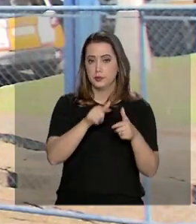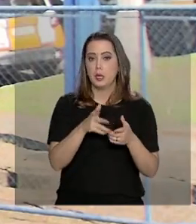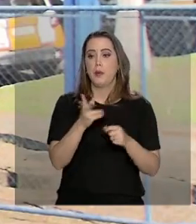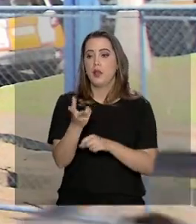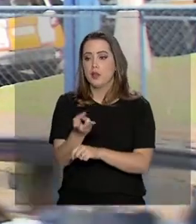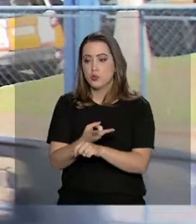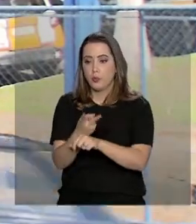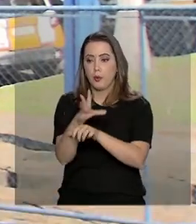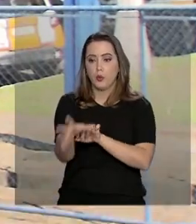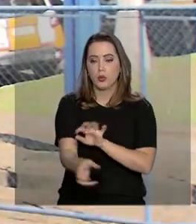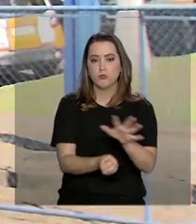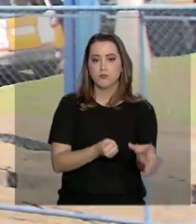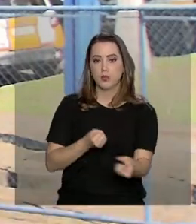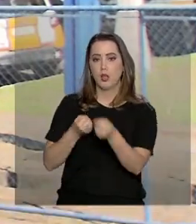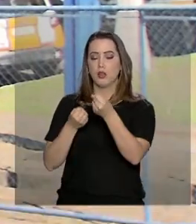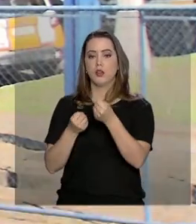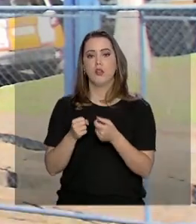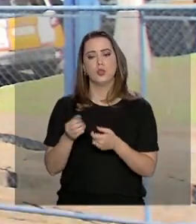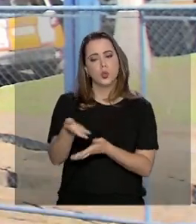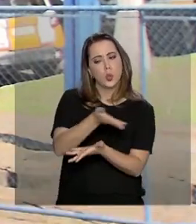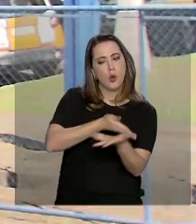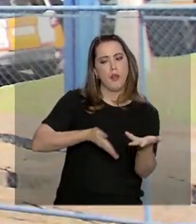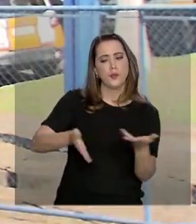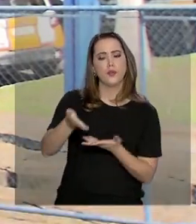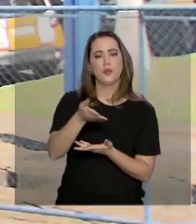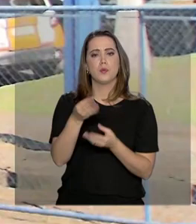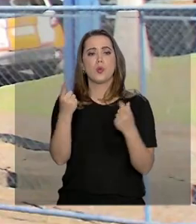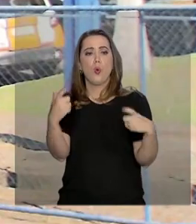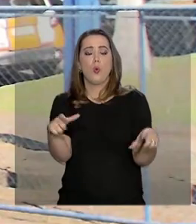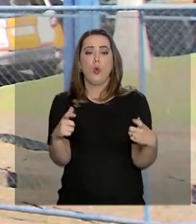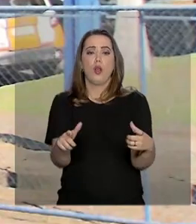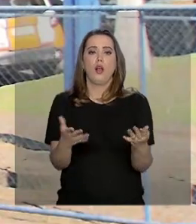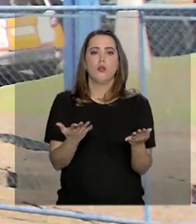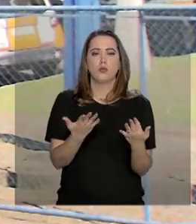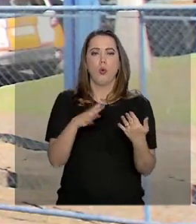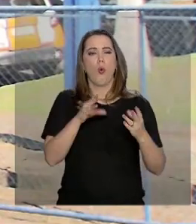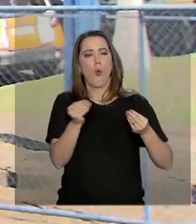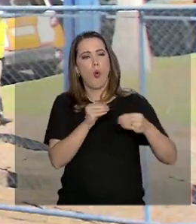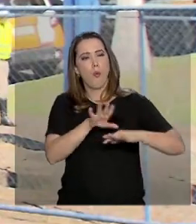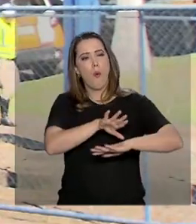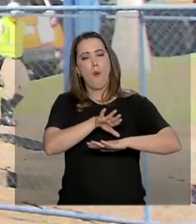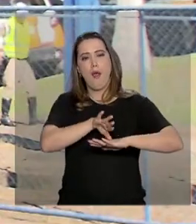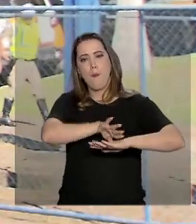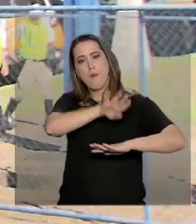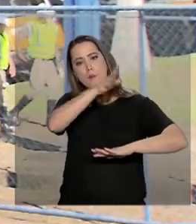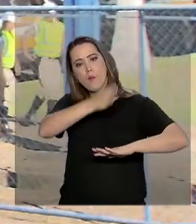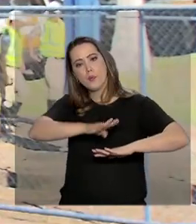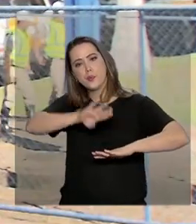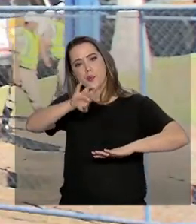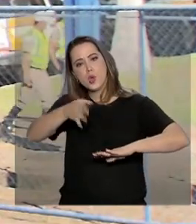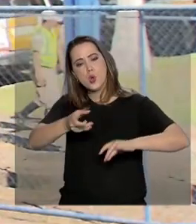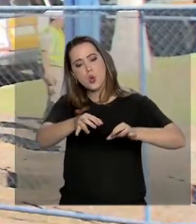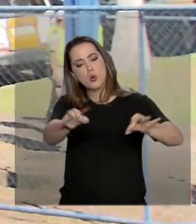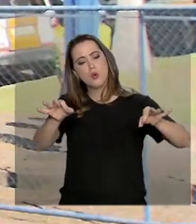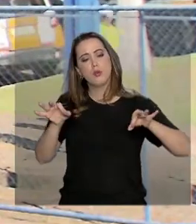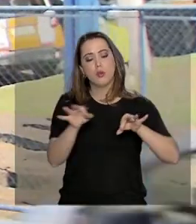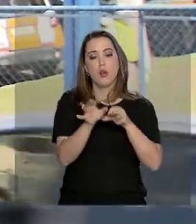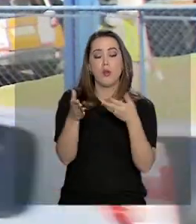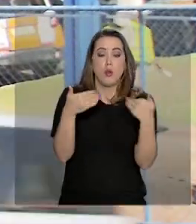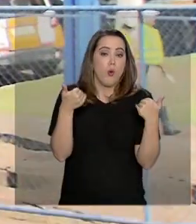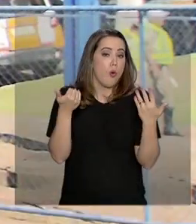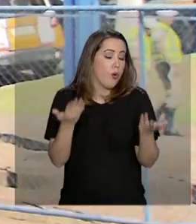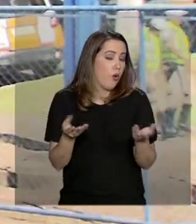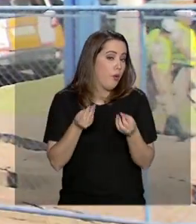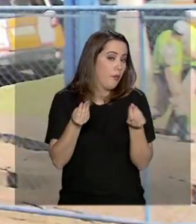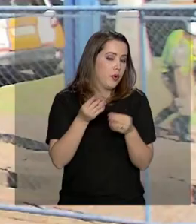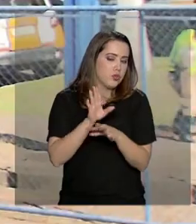Eles trocaram informações sobre a área do acidente, as características geográficas da região e traçaram os parâmetros de como